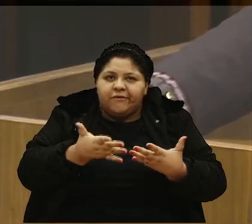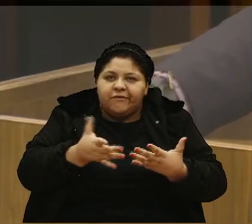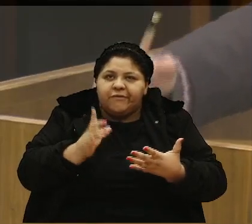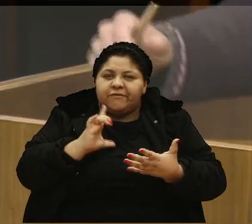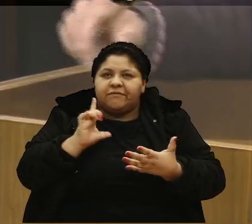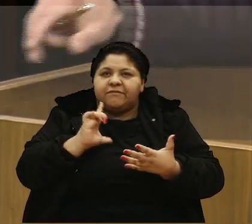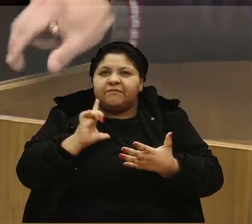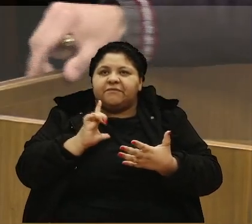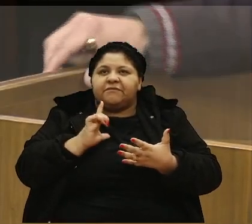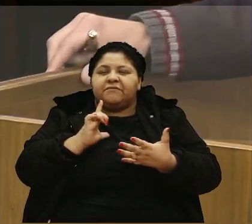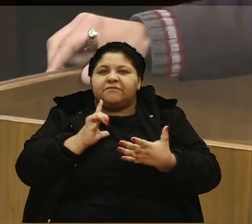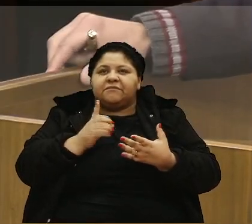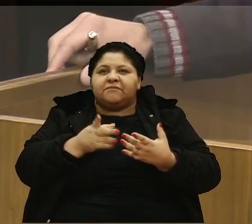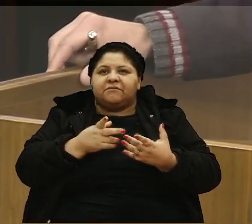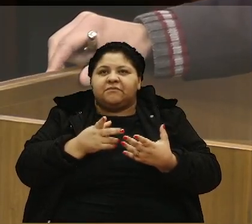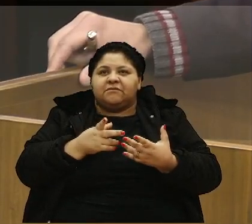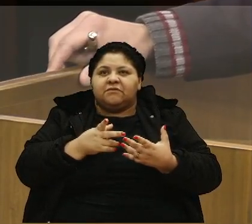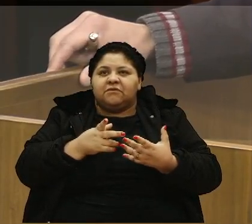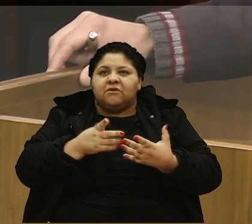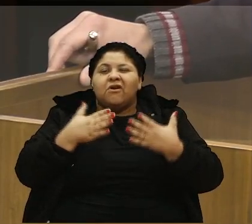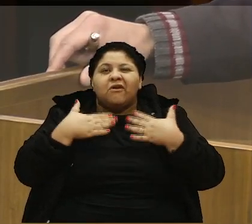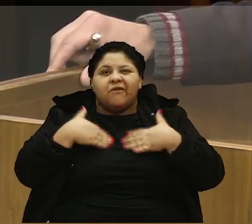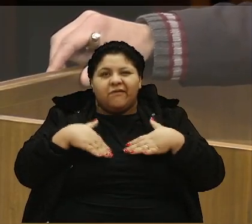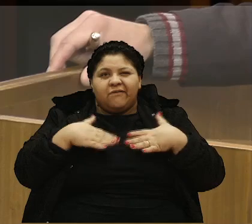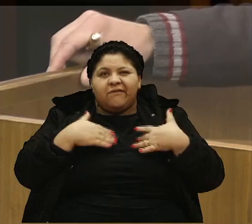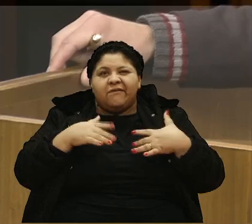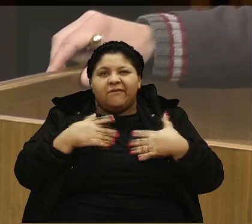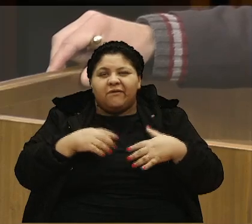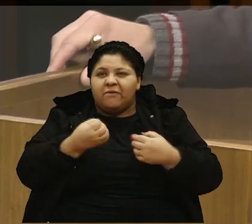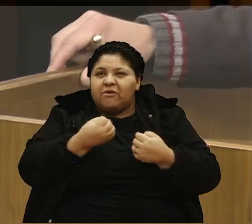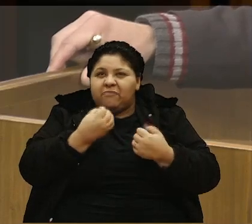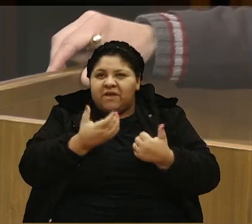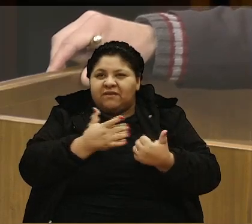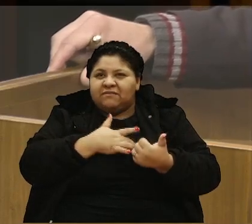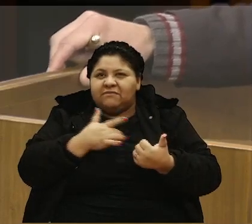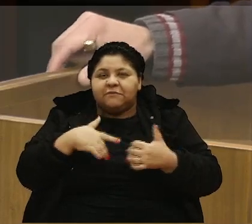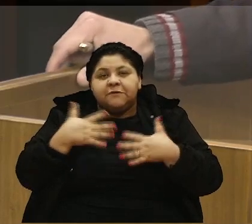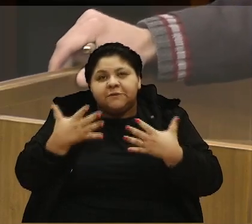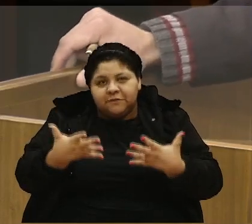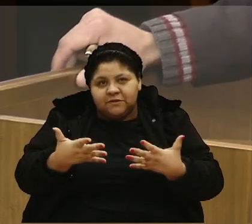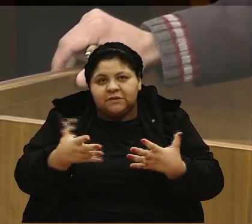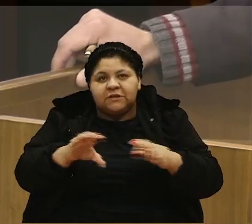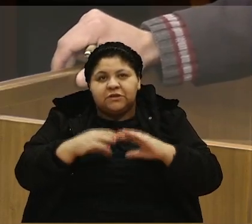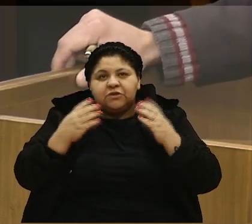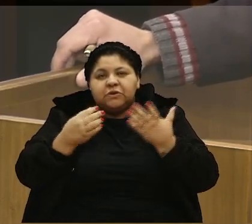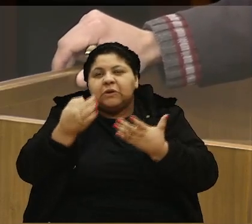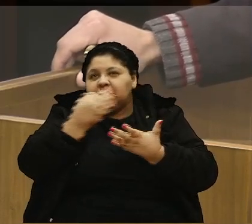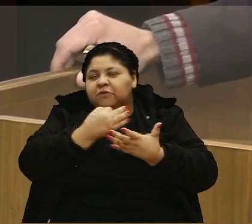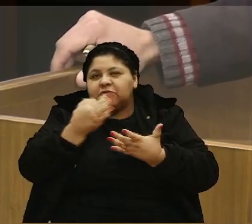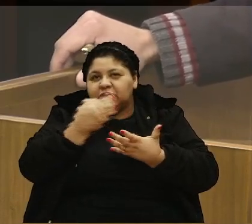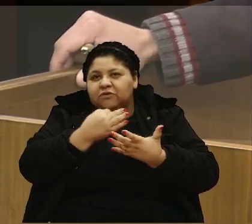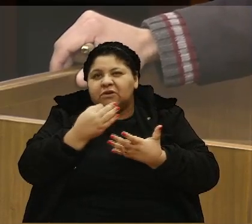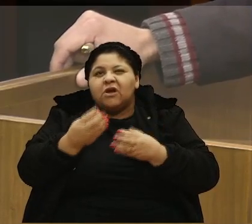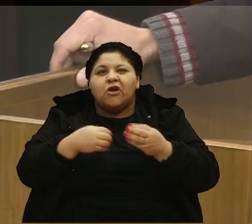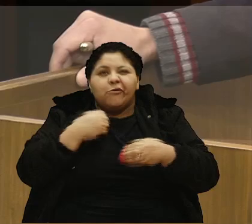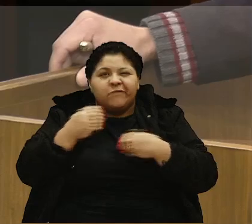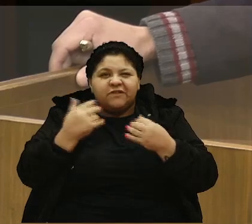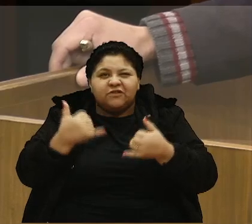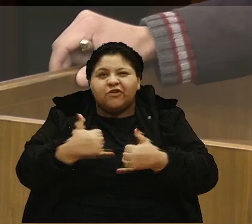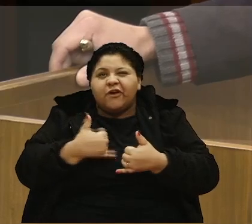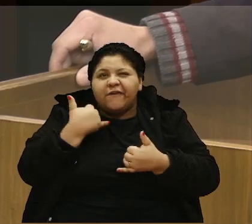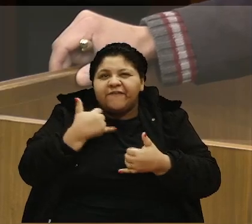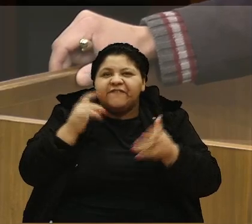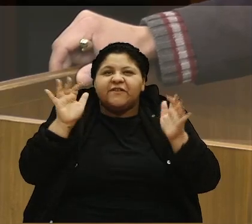ter uma situação agradável para o nosso bem-estar. Então, comunidade caxiense, me sinto muito orgulhoso,